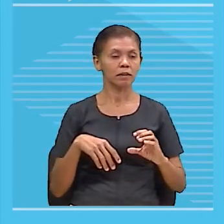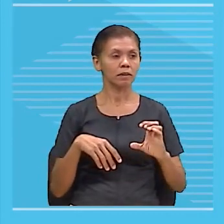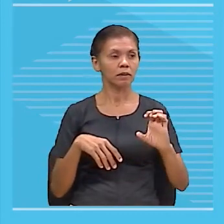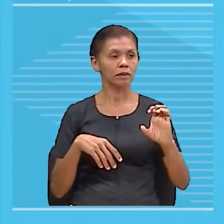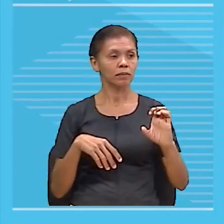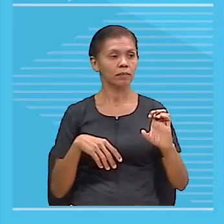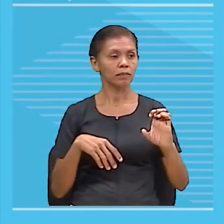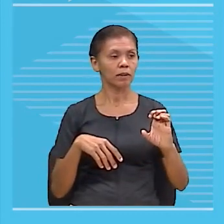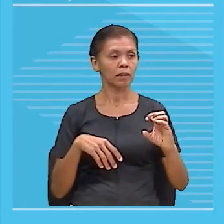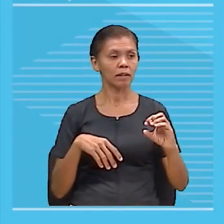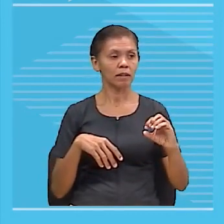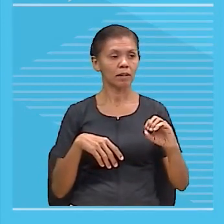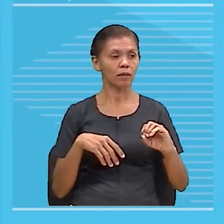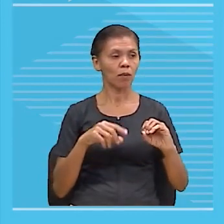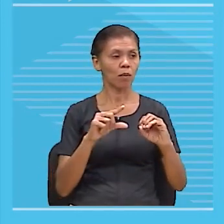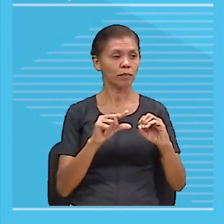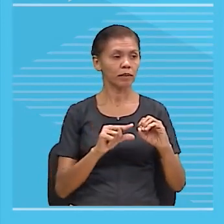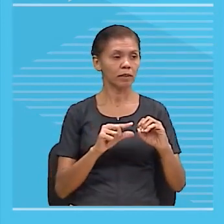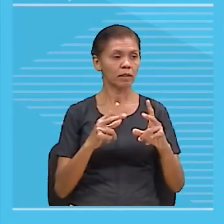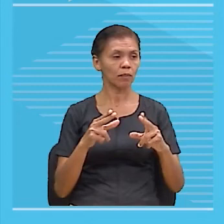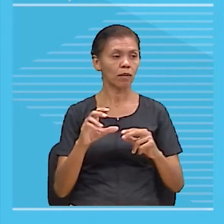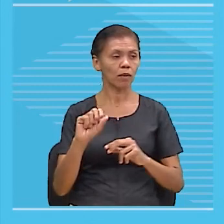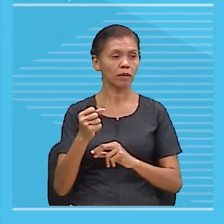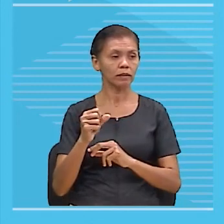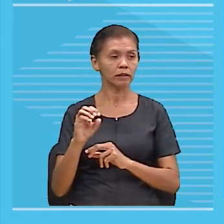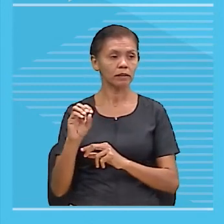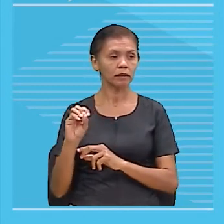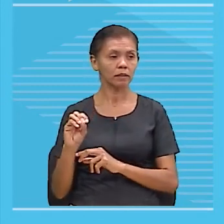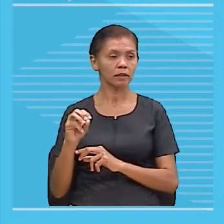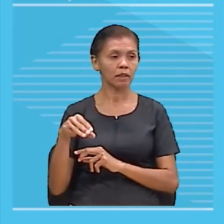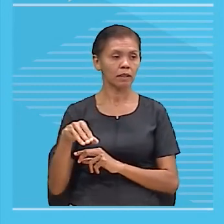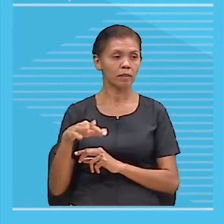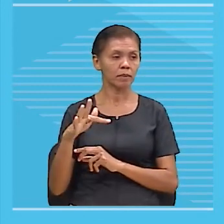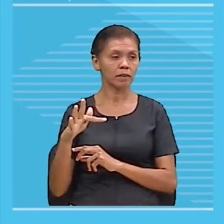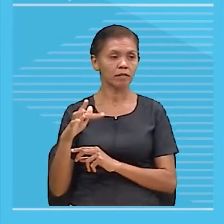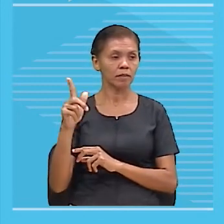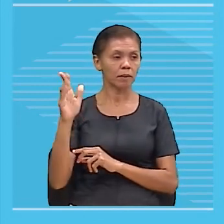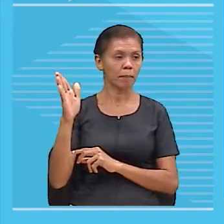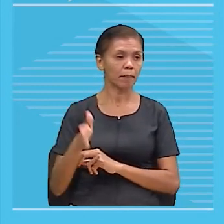por metro. Certo? Então, são esses valores que ele nos forneceu.